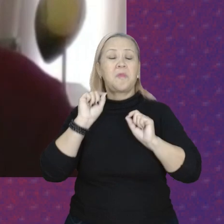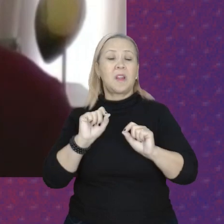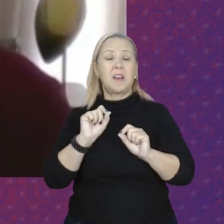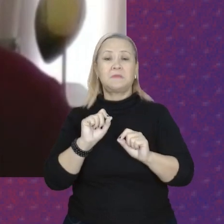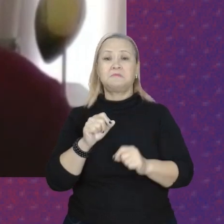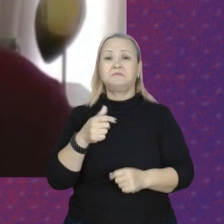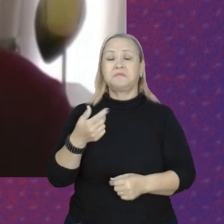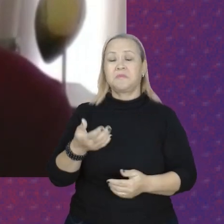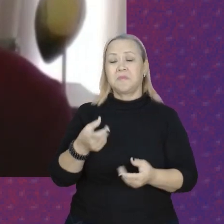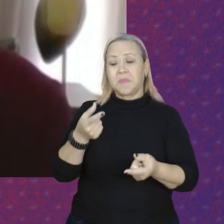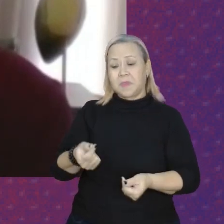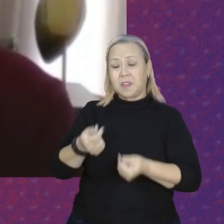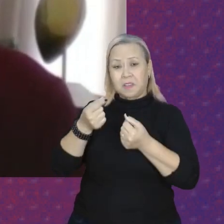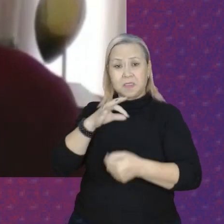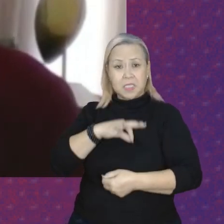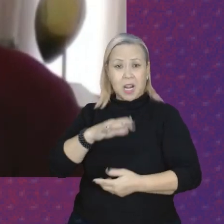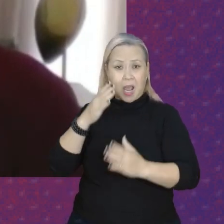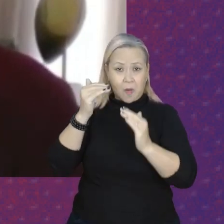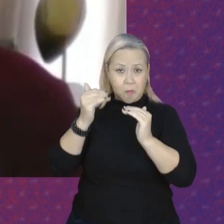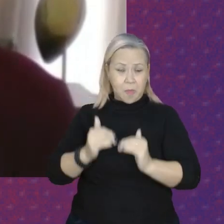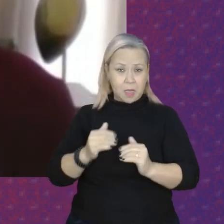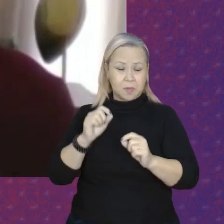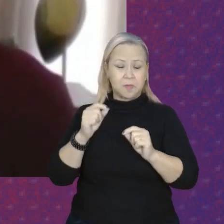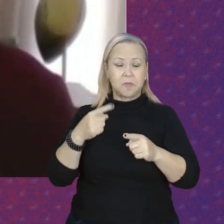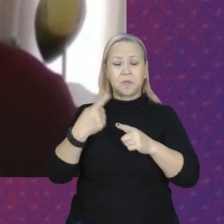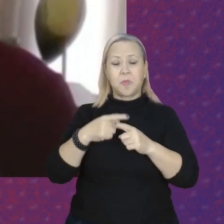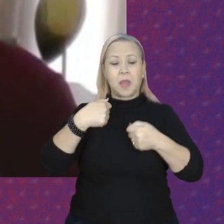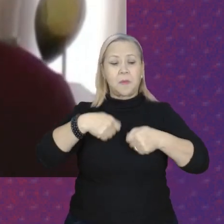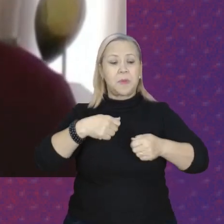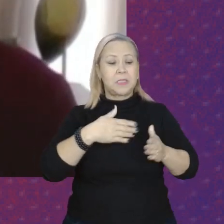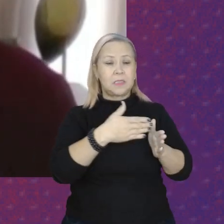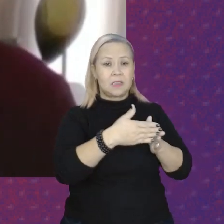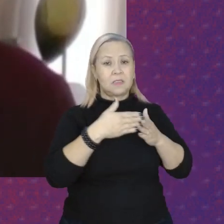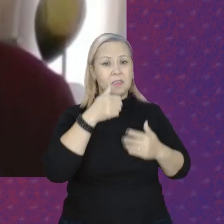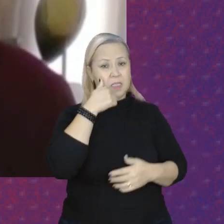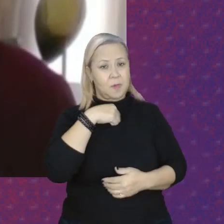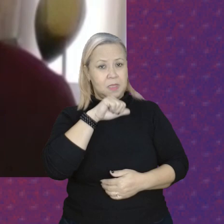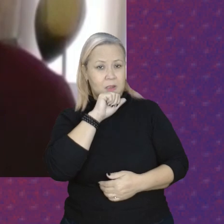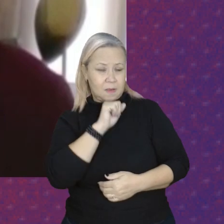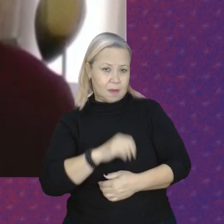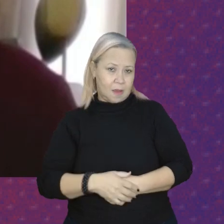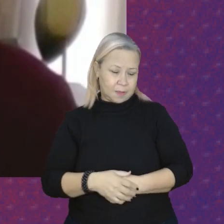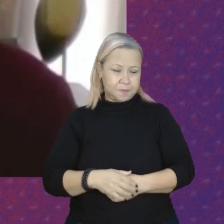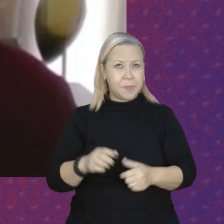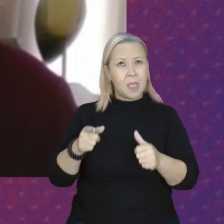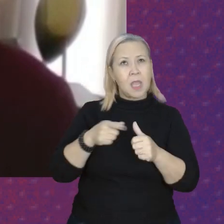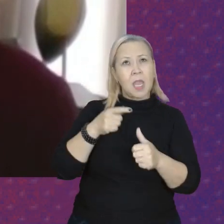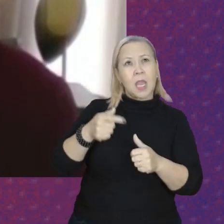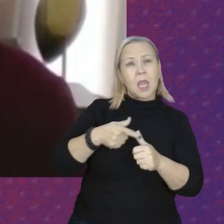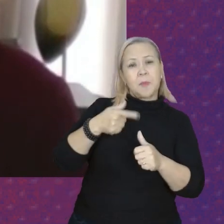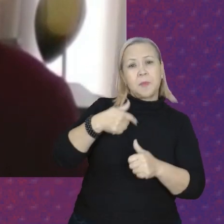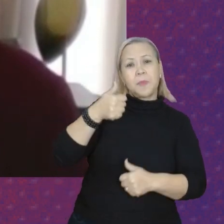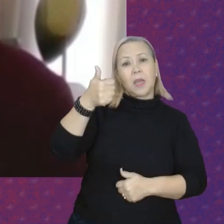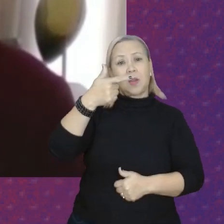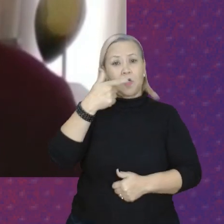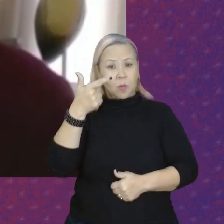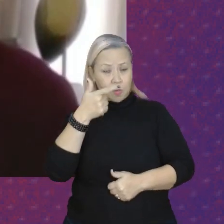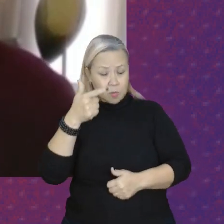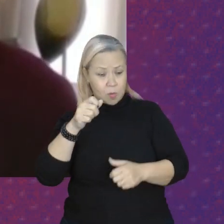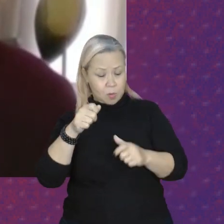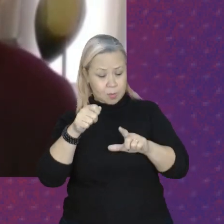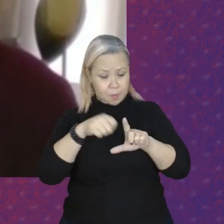licença maternidade. Essa licença já foi de 2 meses, depois passou para 3, hoje é de